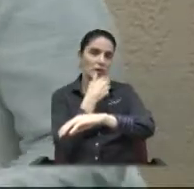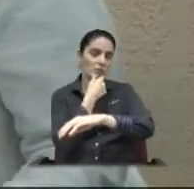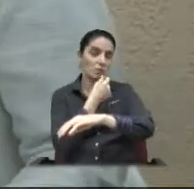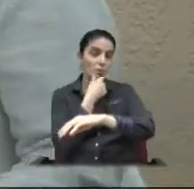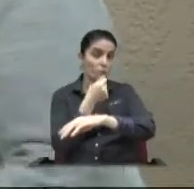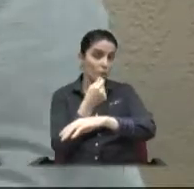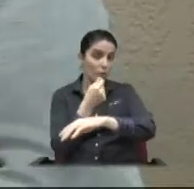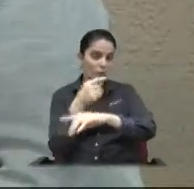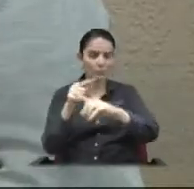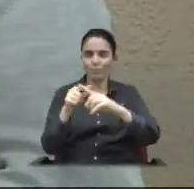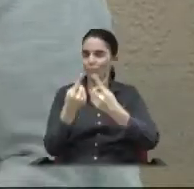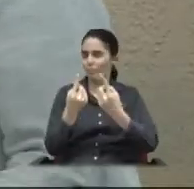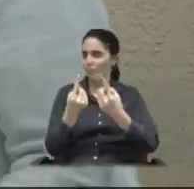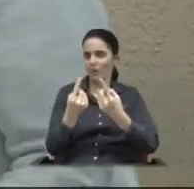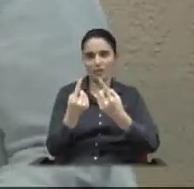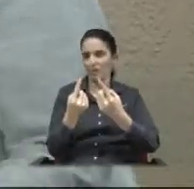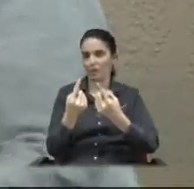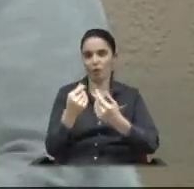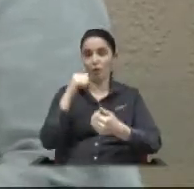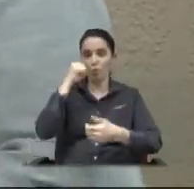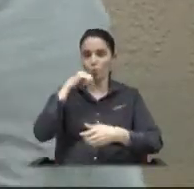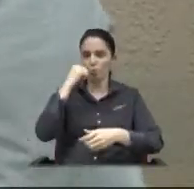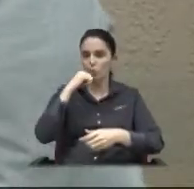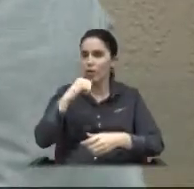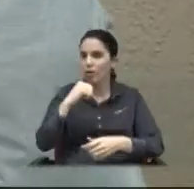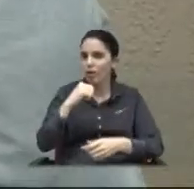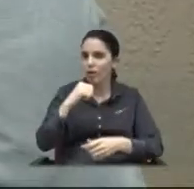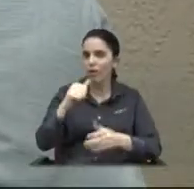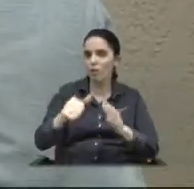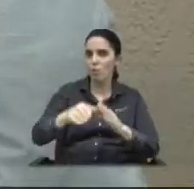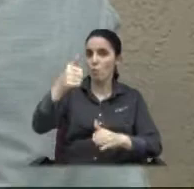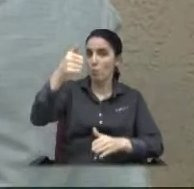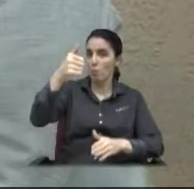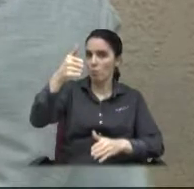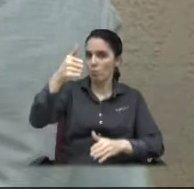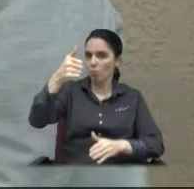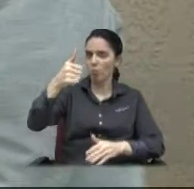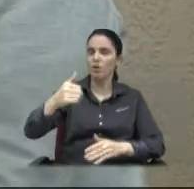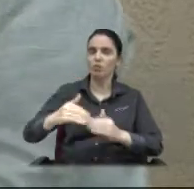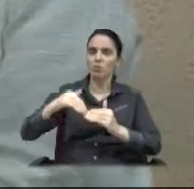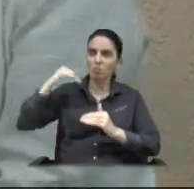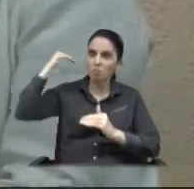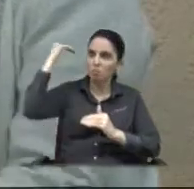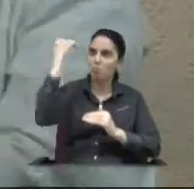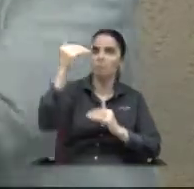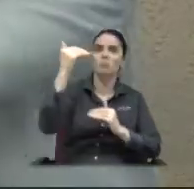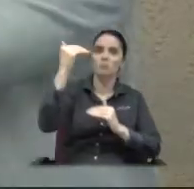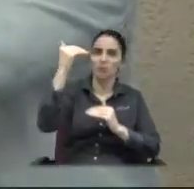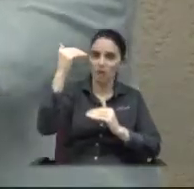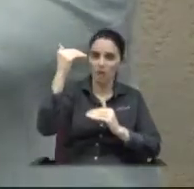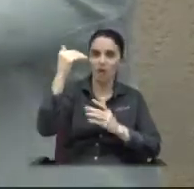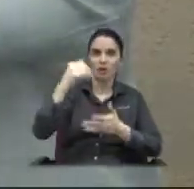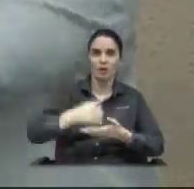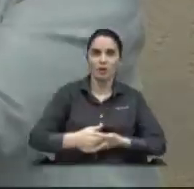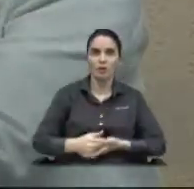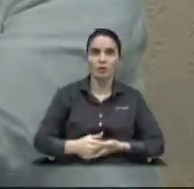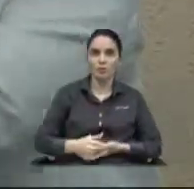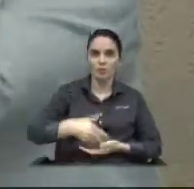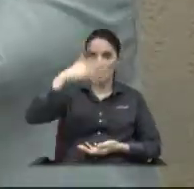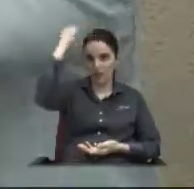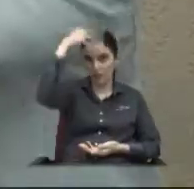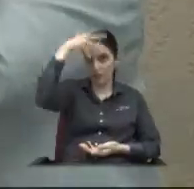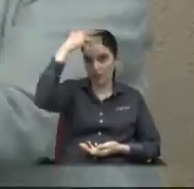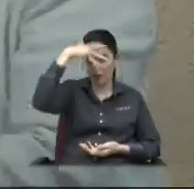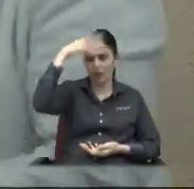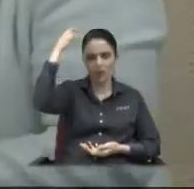mulheres galgando espaços como esse sem sombra de dúvidas deixa eu tenho certeza que a vereadora é fiadora